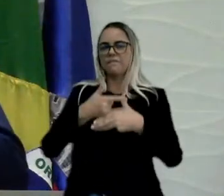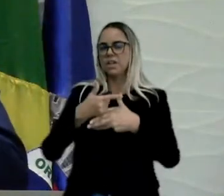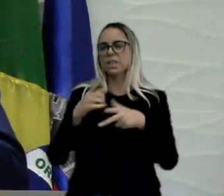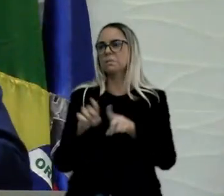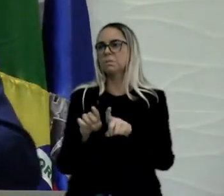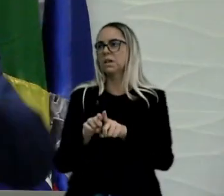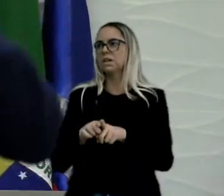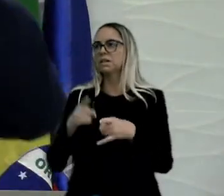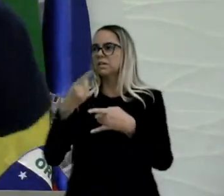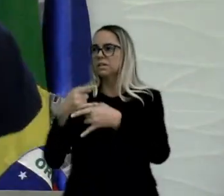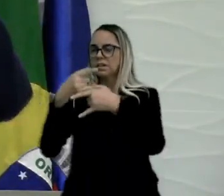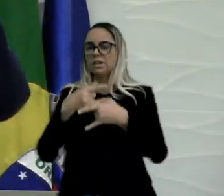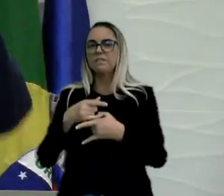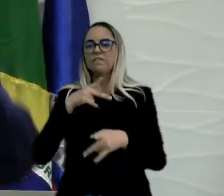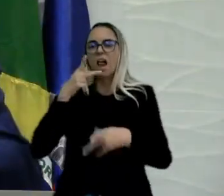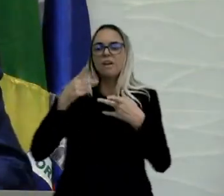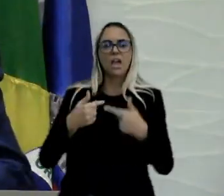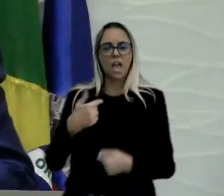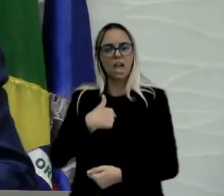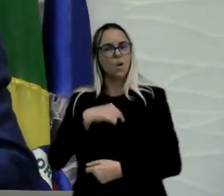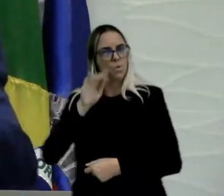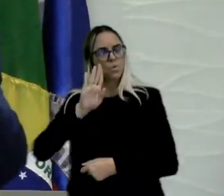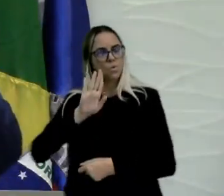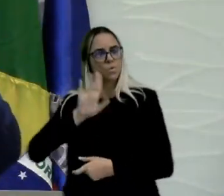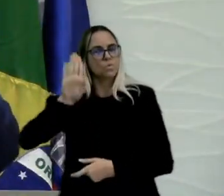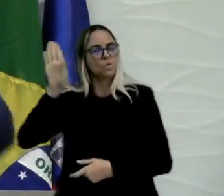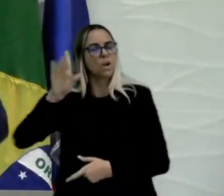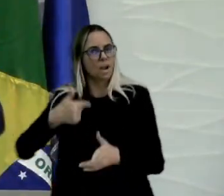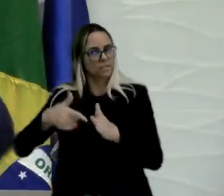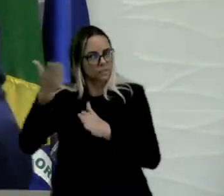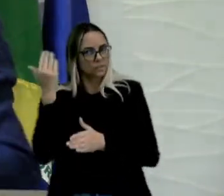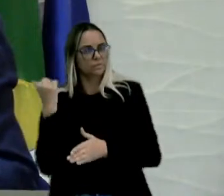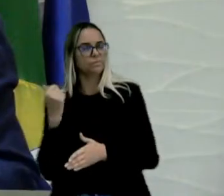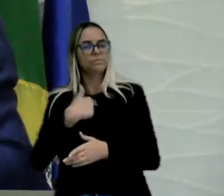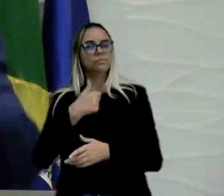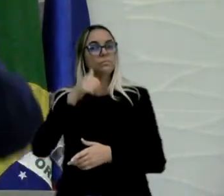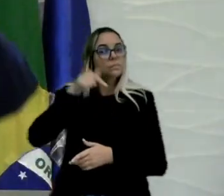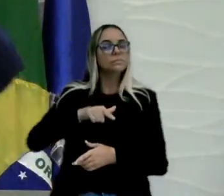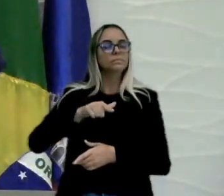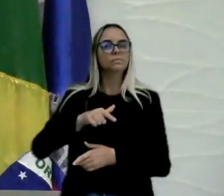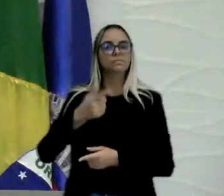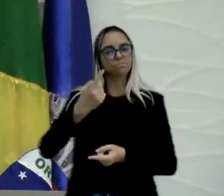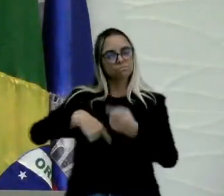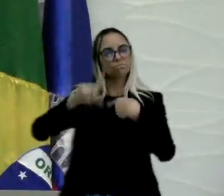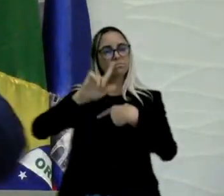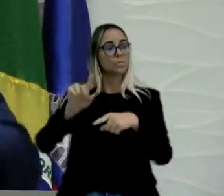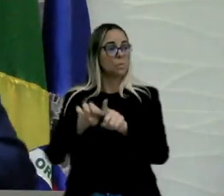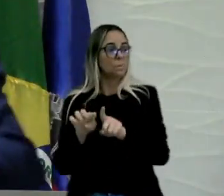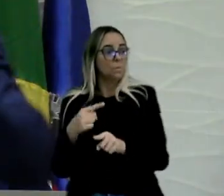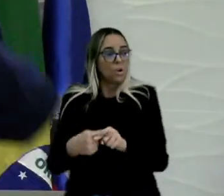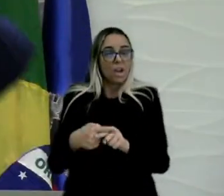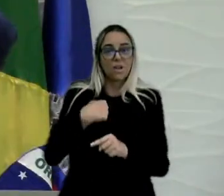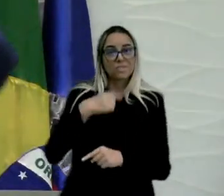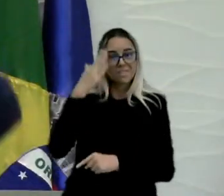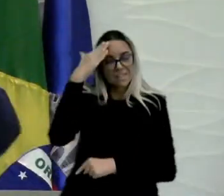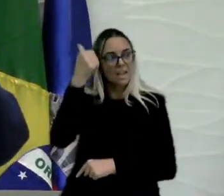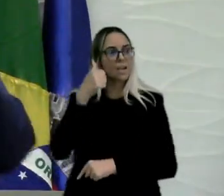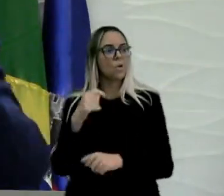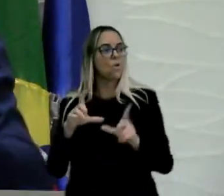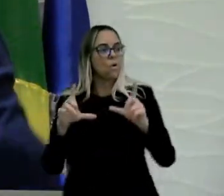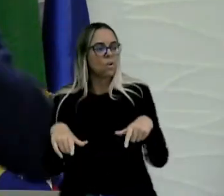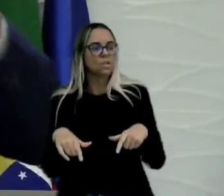falava eu quero ganhar porque eu já sei aonde é que tá os defeitos as